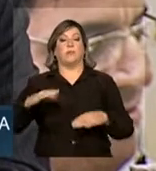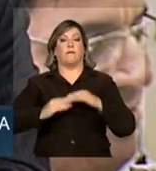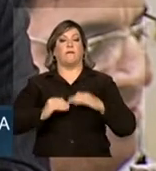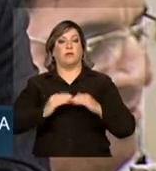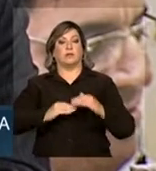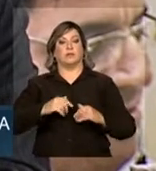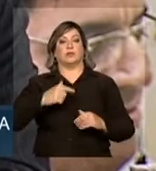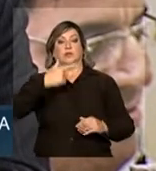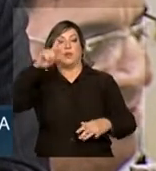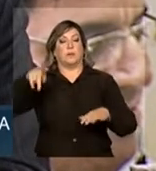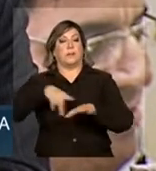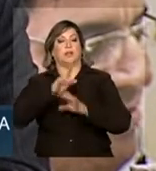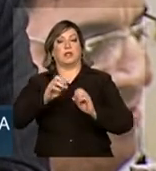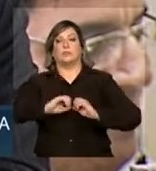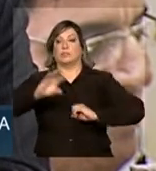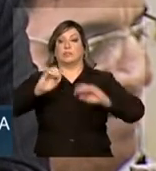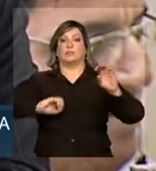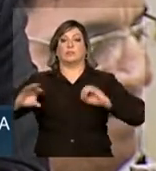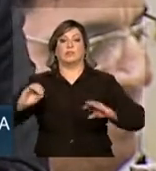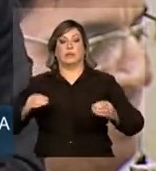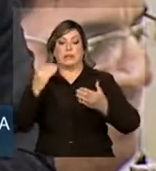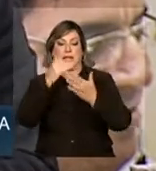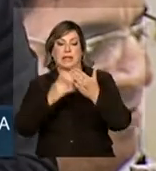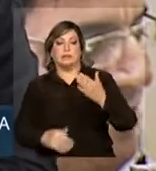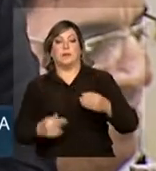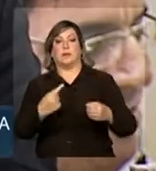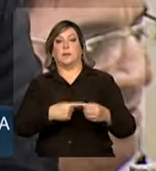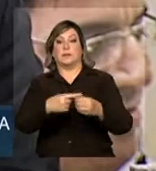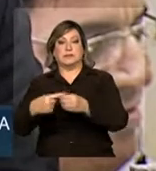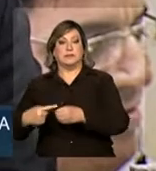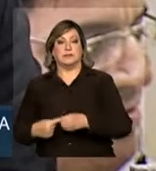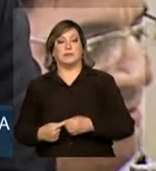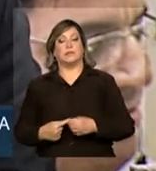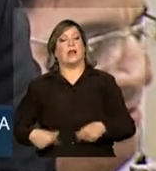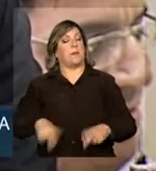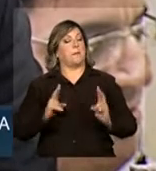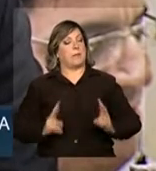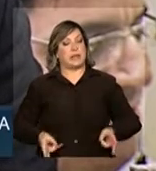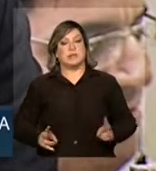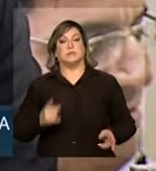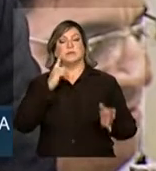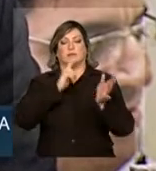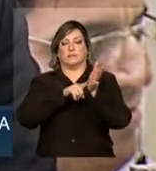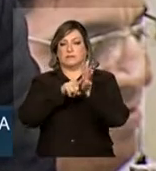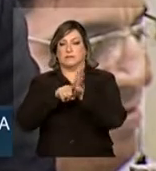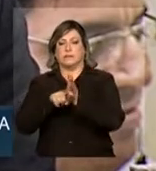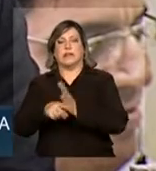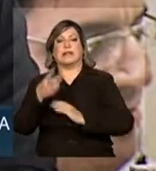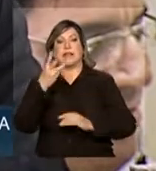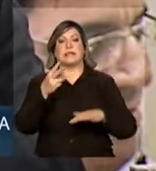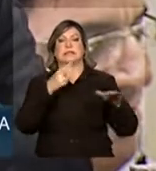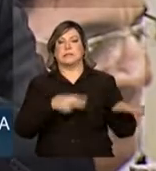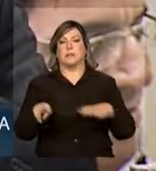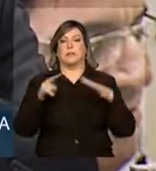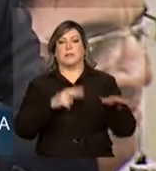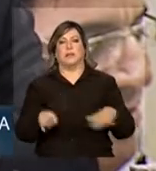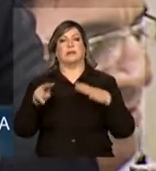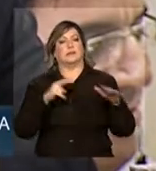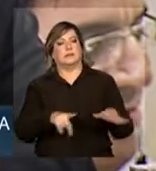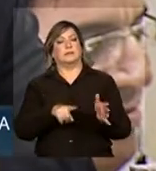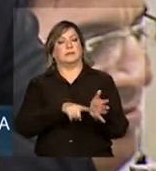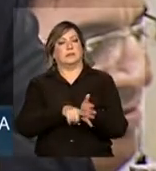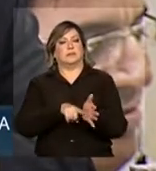já estão distribuídos também na lista dos Municípios eles passam pelo mesmo processo de avaliação nessas três semanas eh